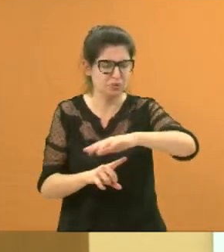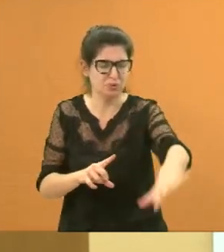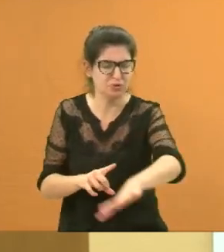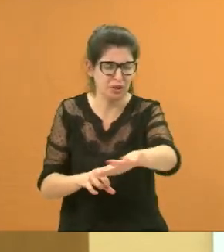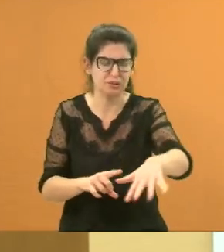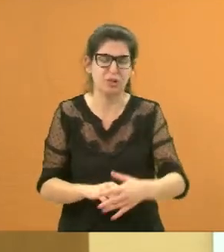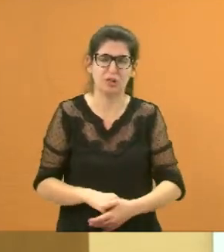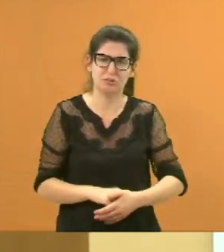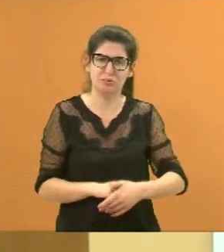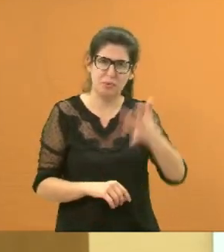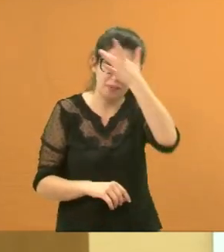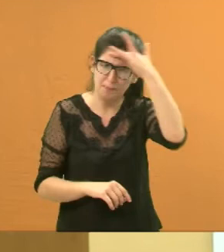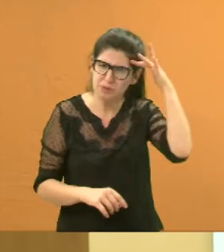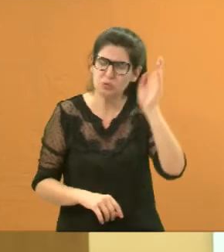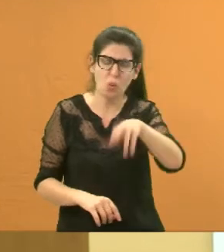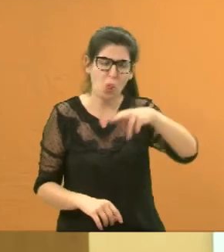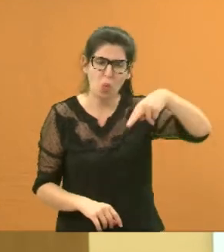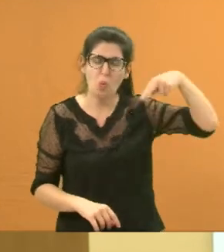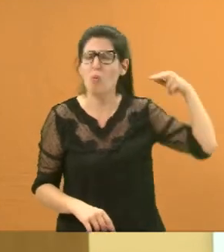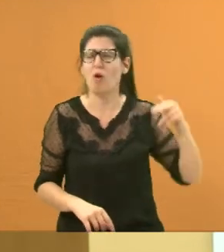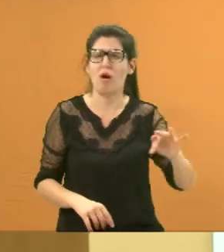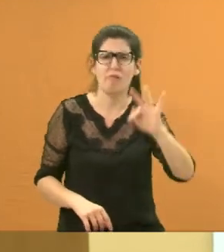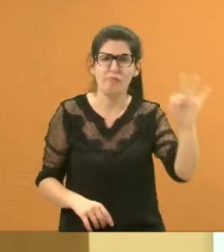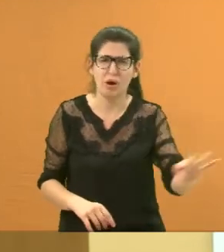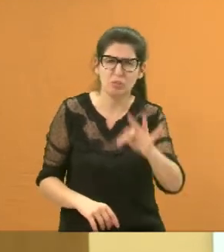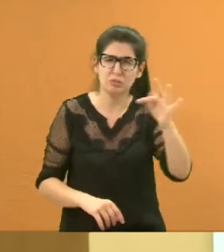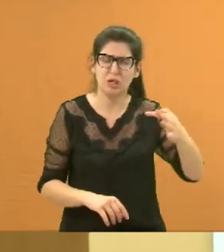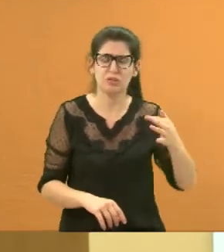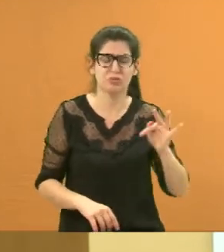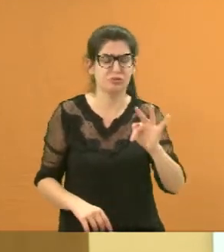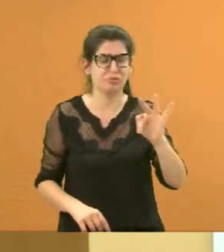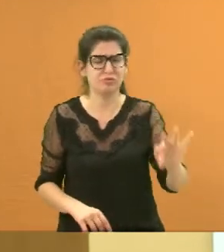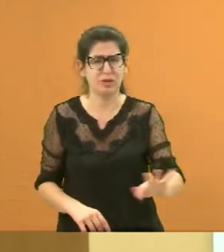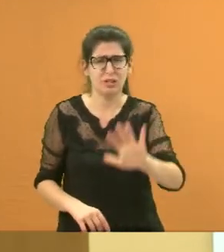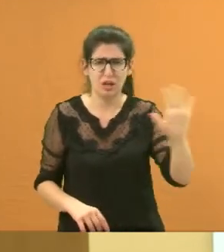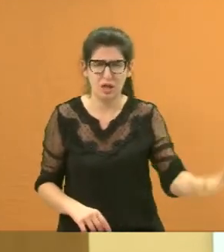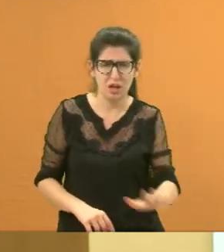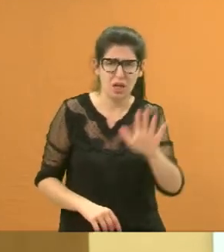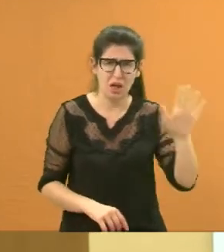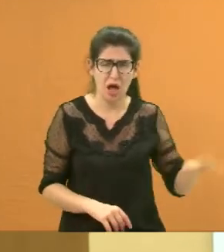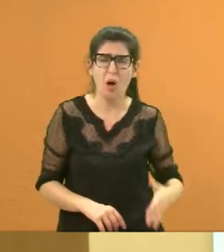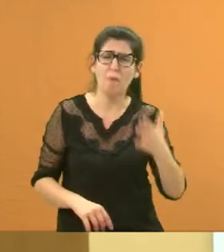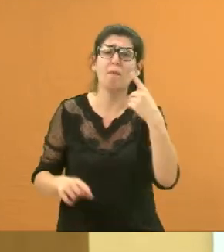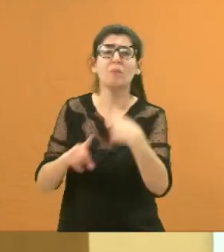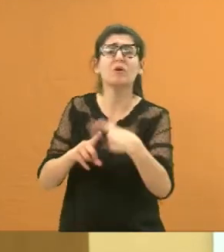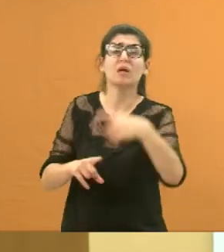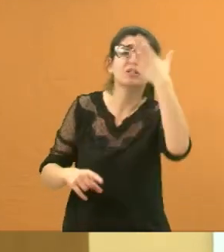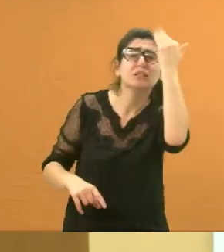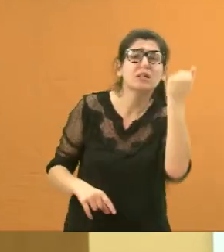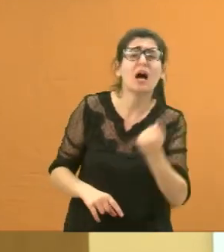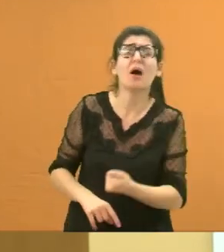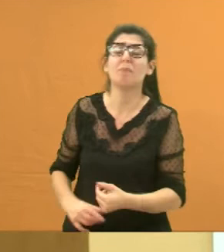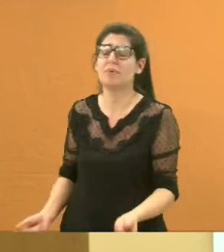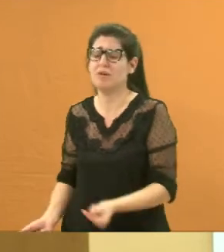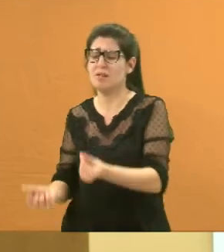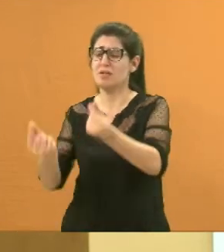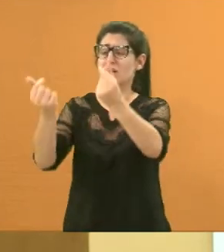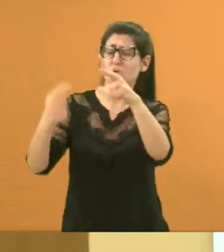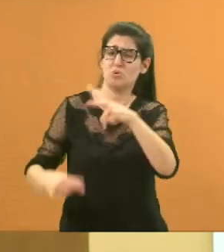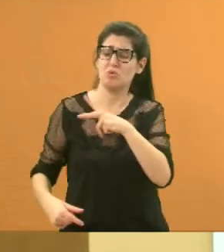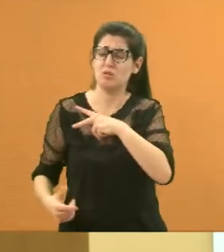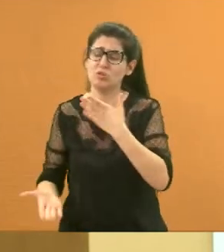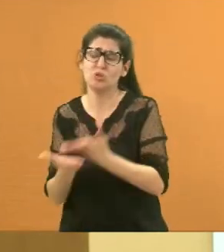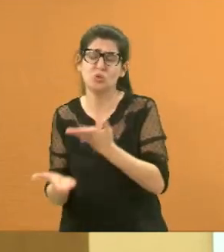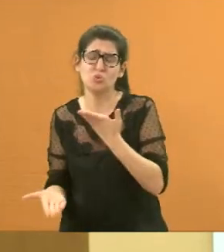que nunca tiveram acesso a uma faculdade federal, pública, porque a gente sabe que o rico, ele leva vantagem porque estuda numa escola particular.